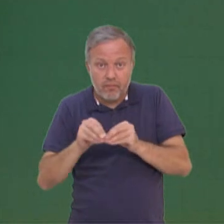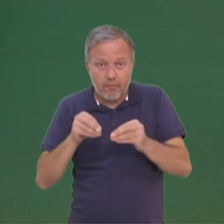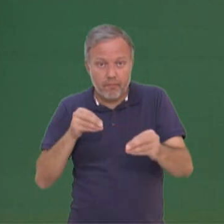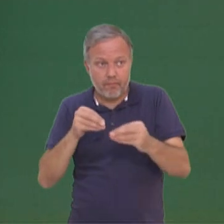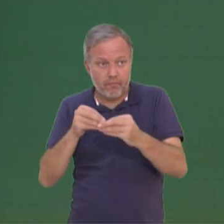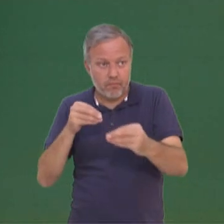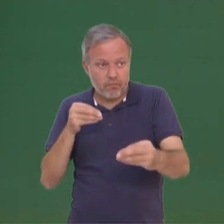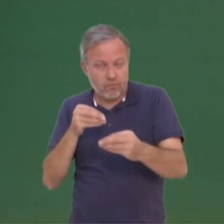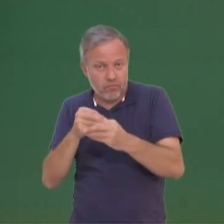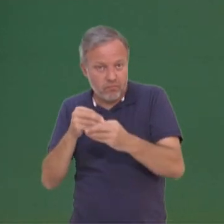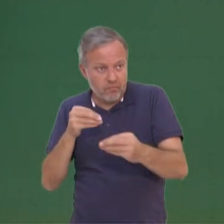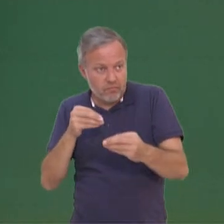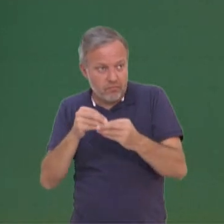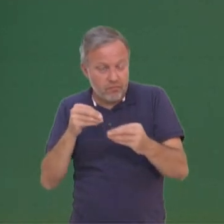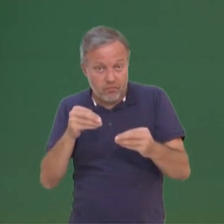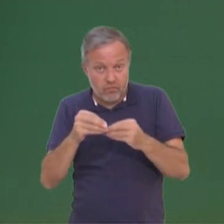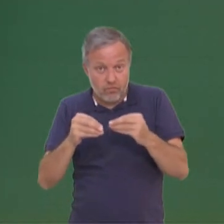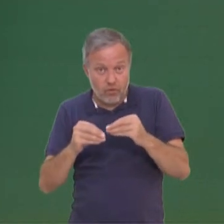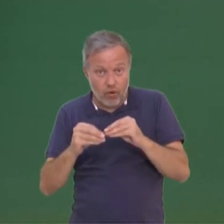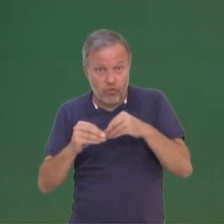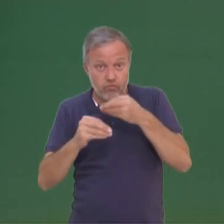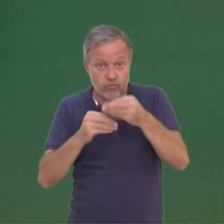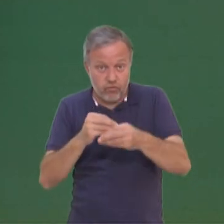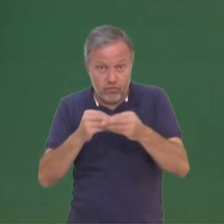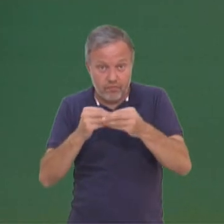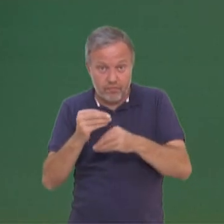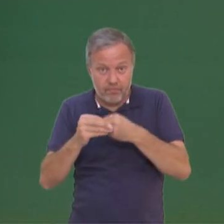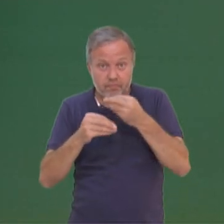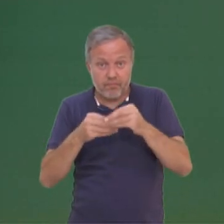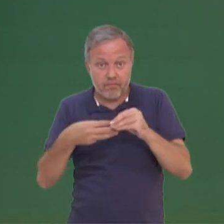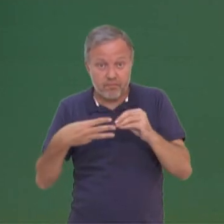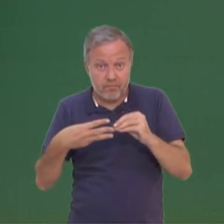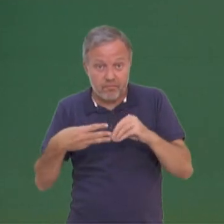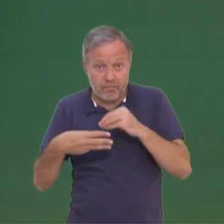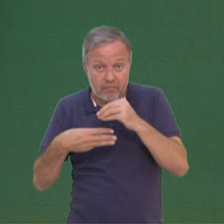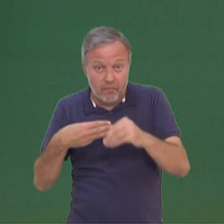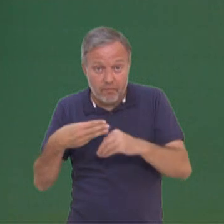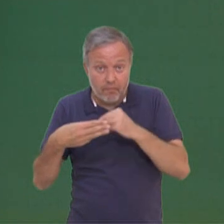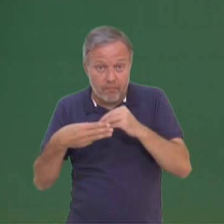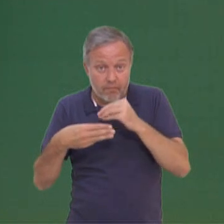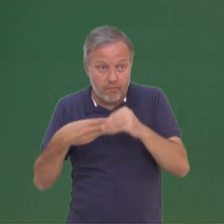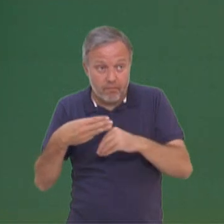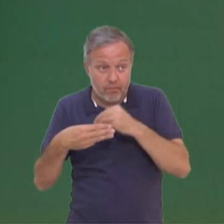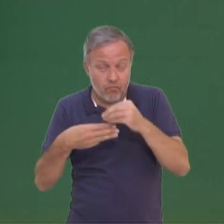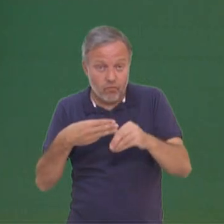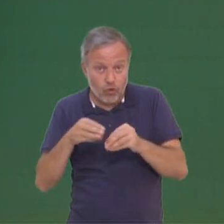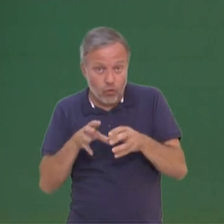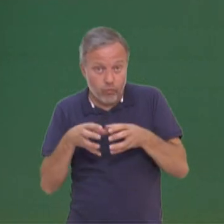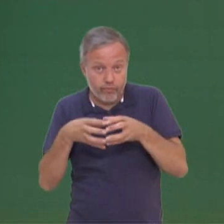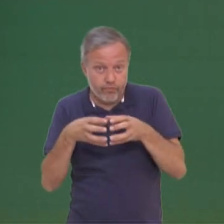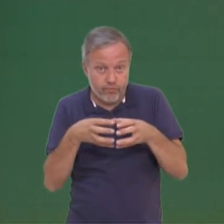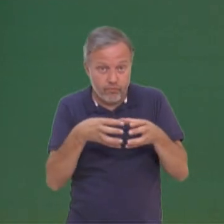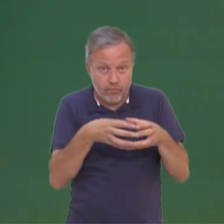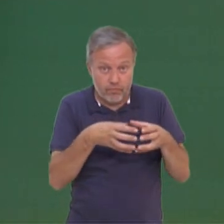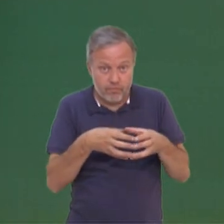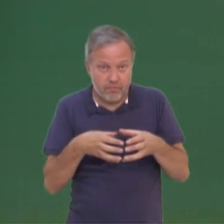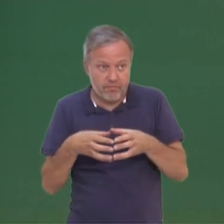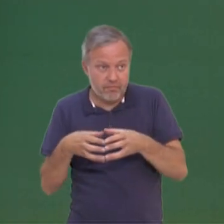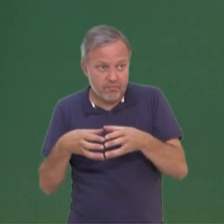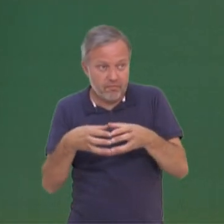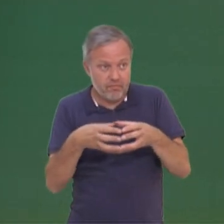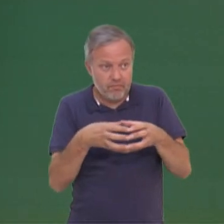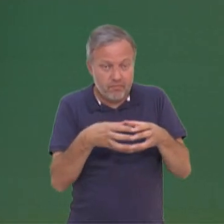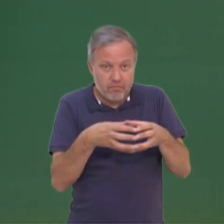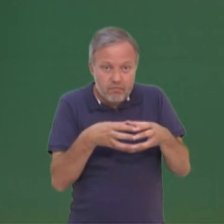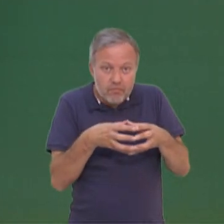e também a fazer mitoses, aumentar o número de células, forma grandes colônias, essas